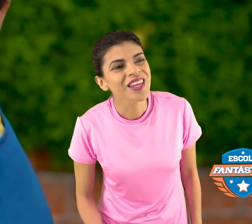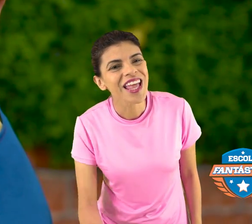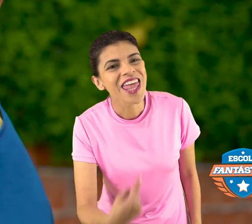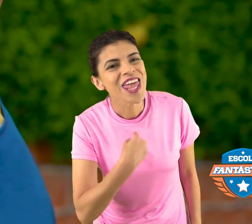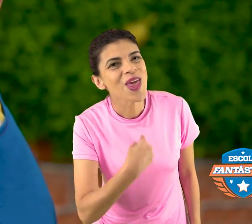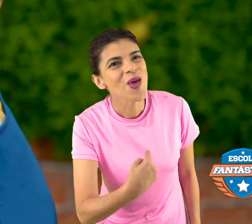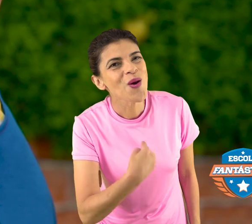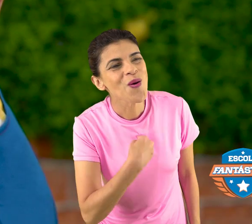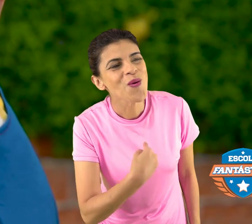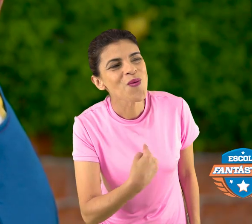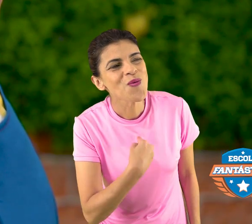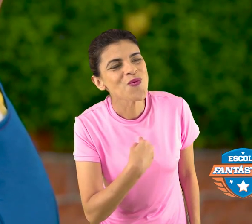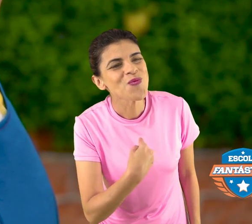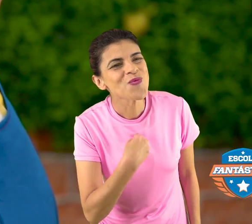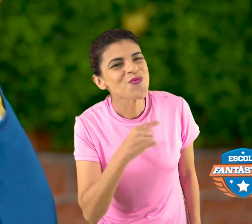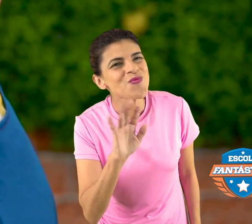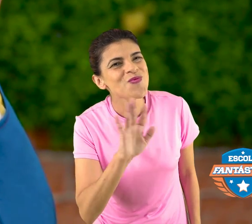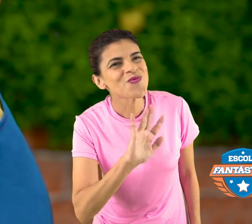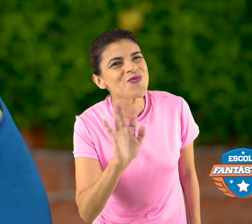Sou eu!